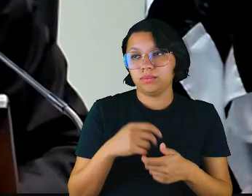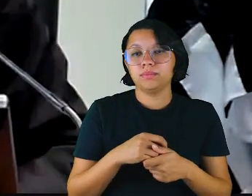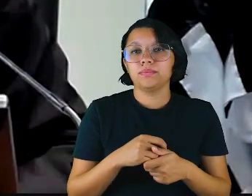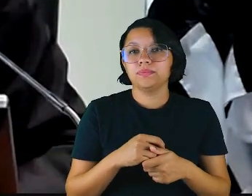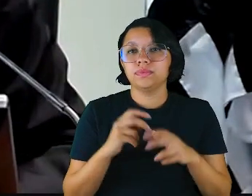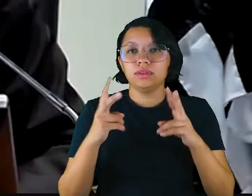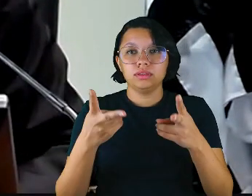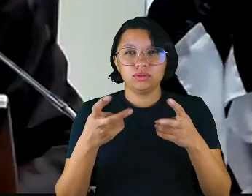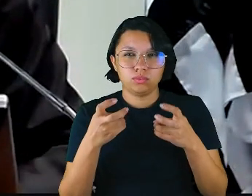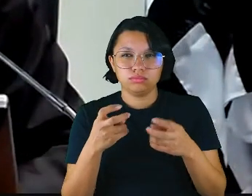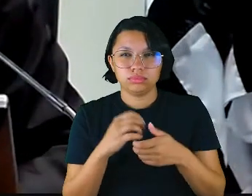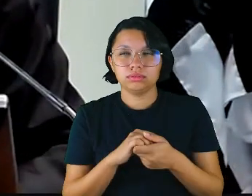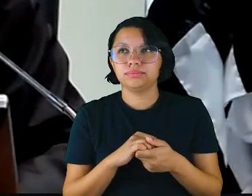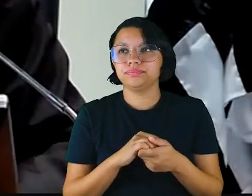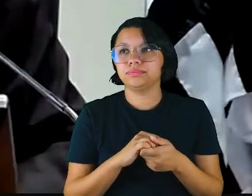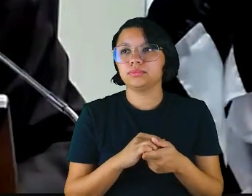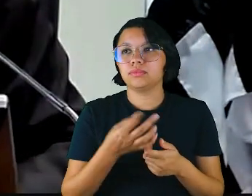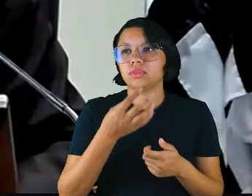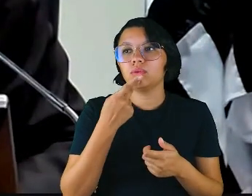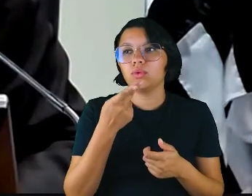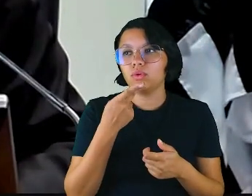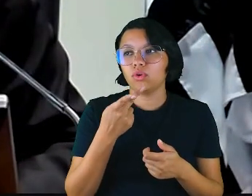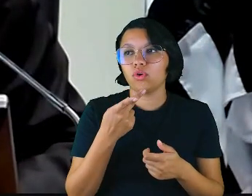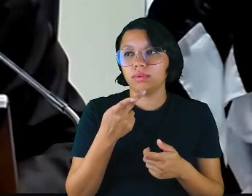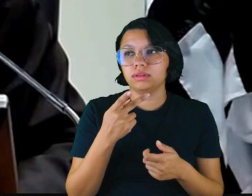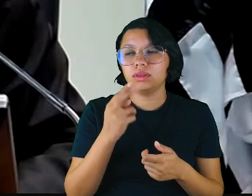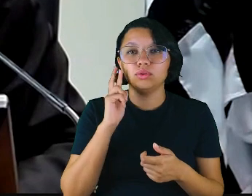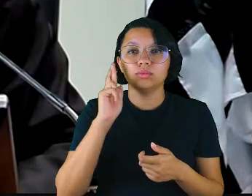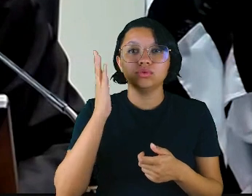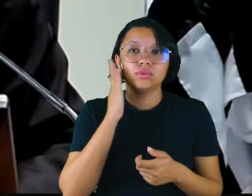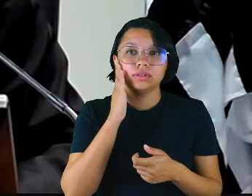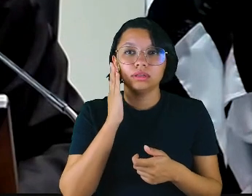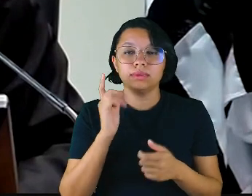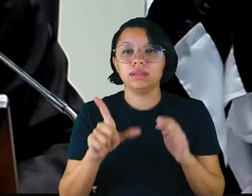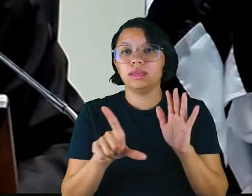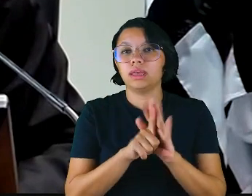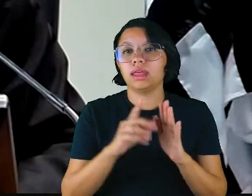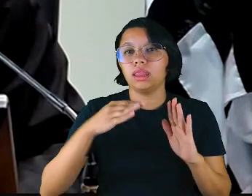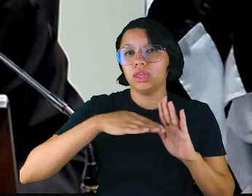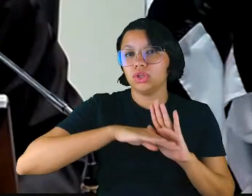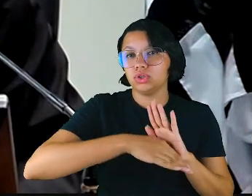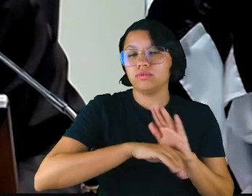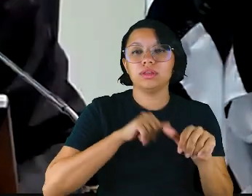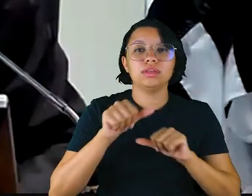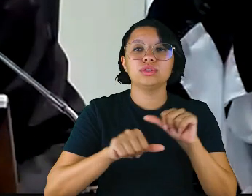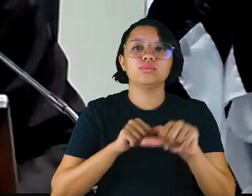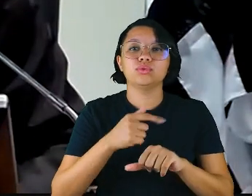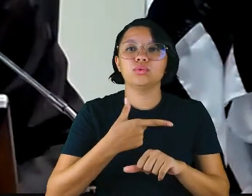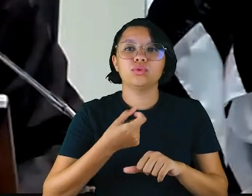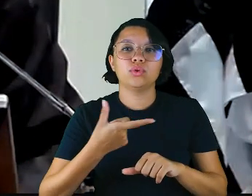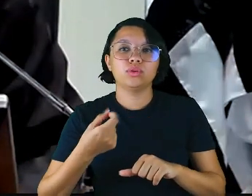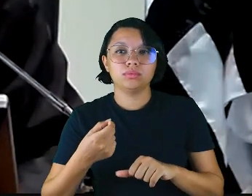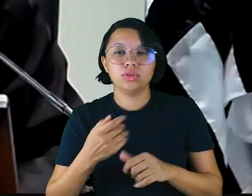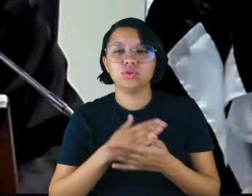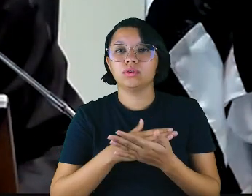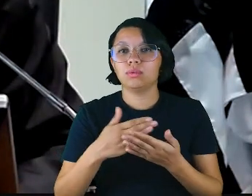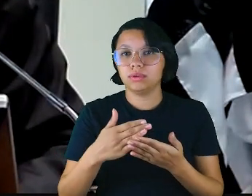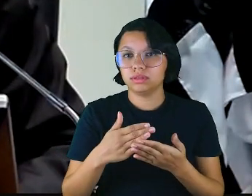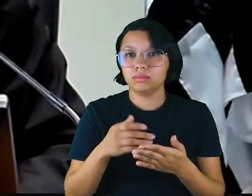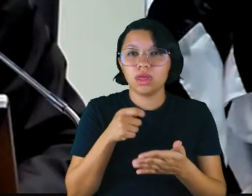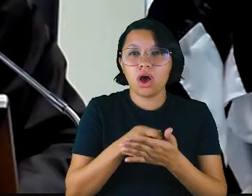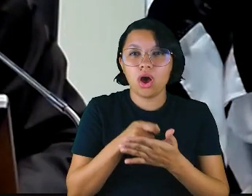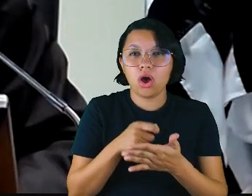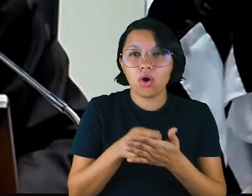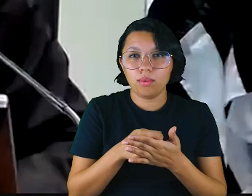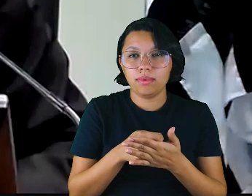se considerar. Um comentário para os senhores saberem que a lei de falência mudou em 2020, nós passamos